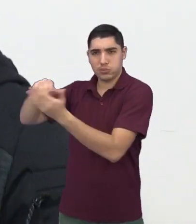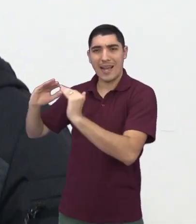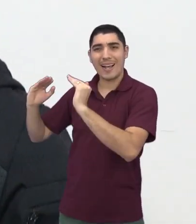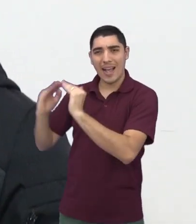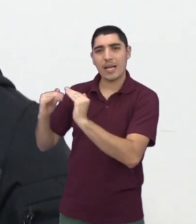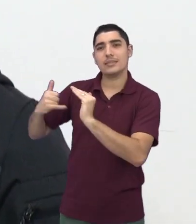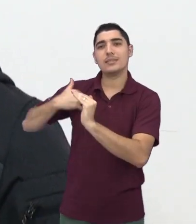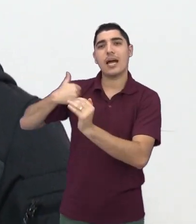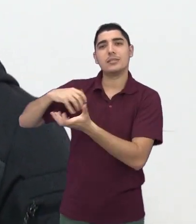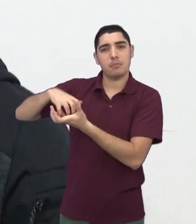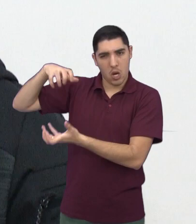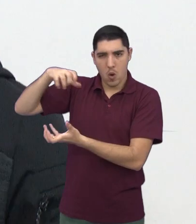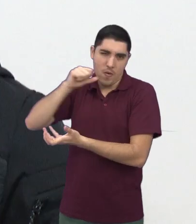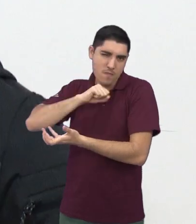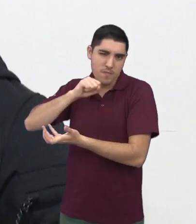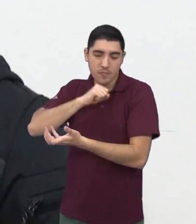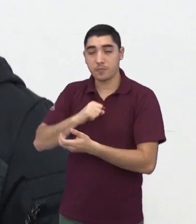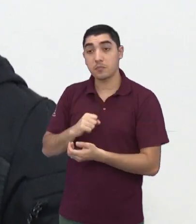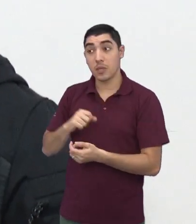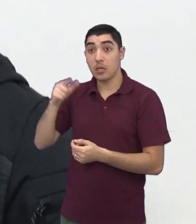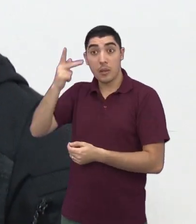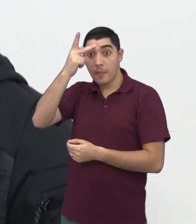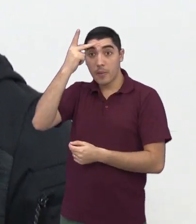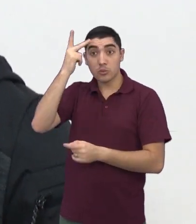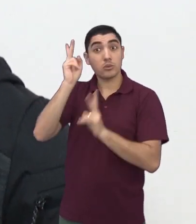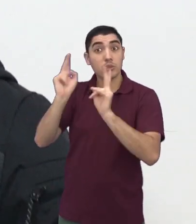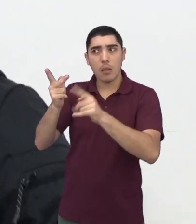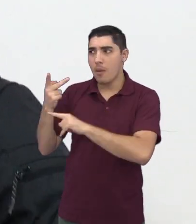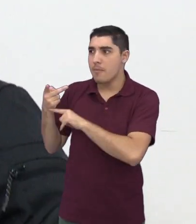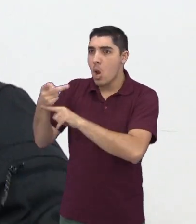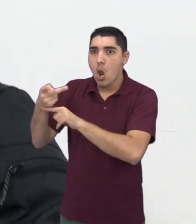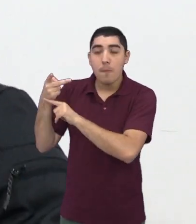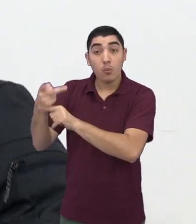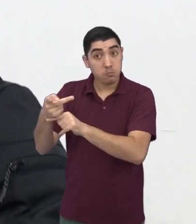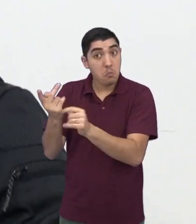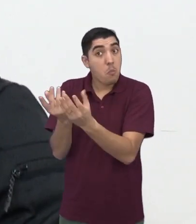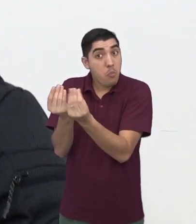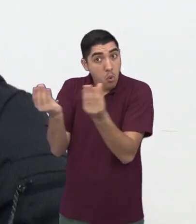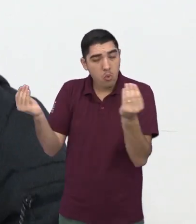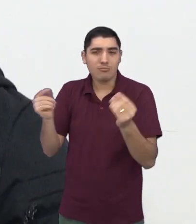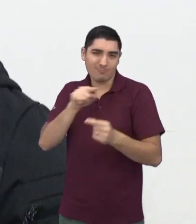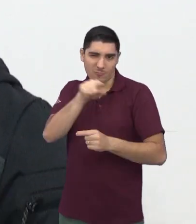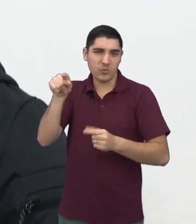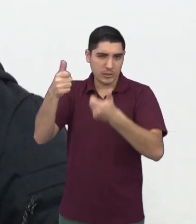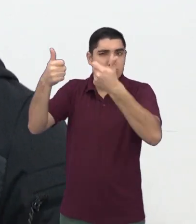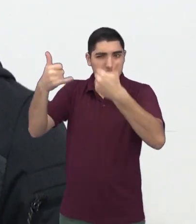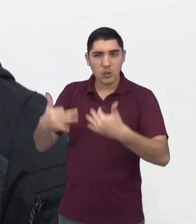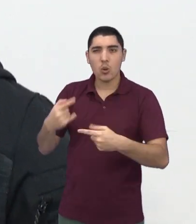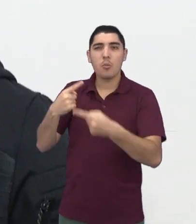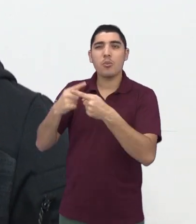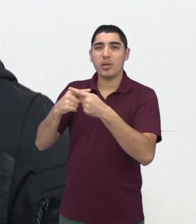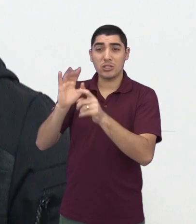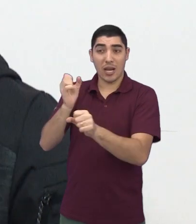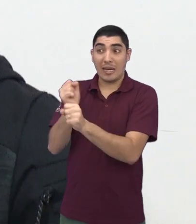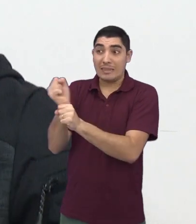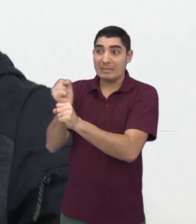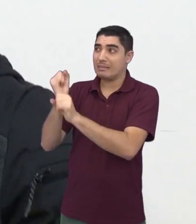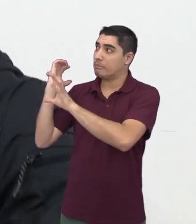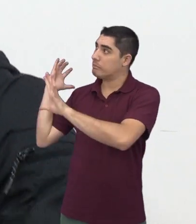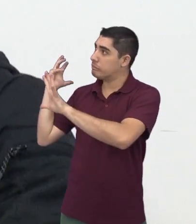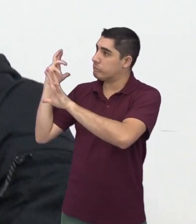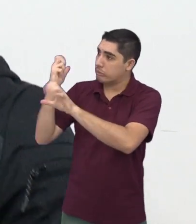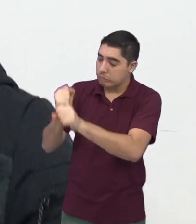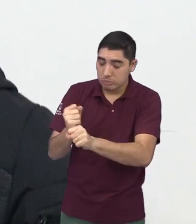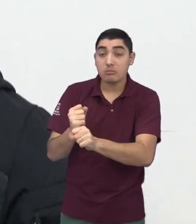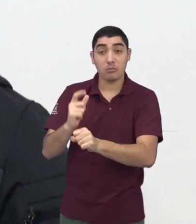procura é muito grande, né? Como vocês disseram que realmente os idosos estão aumentando em número com o passar dos anos, né? Porque nós vamos